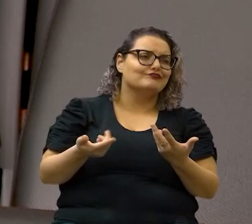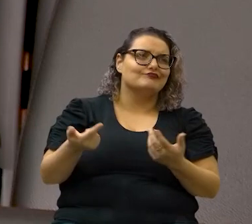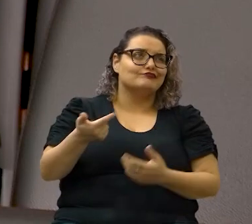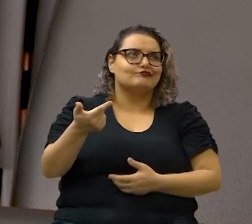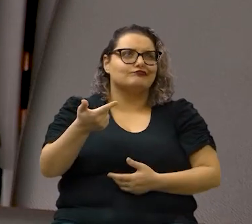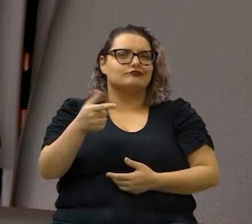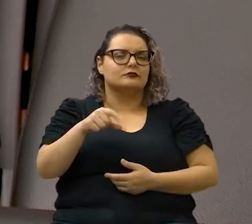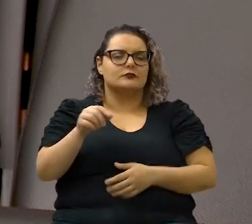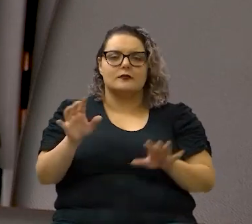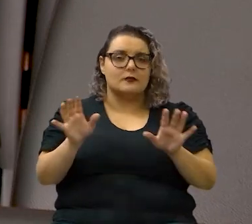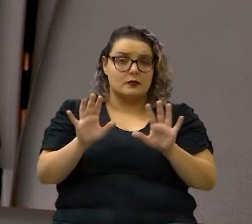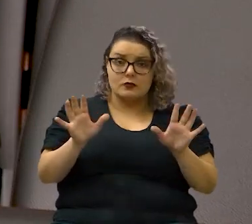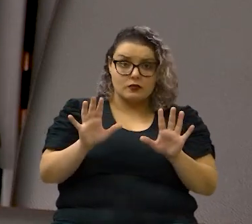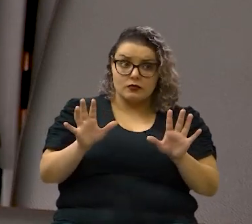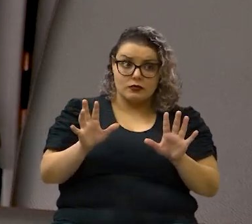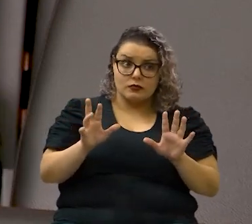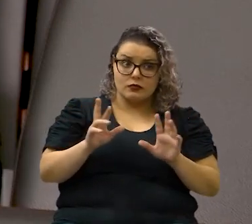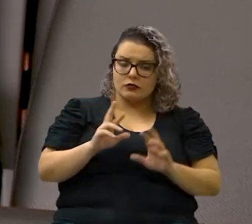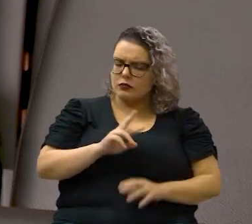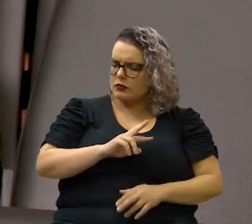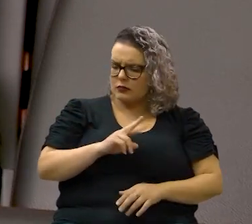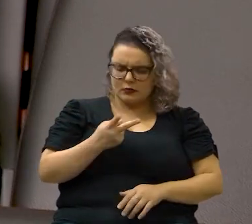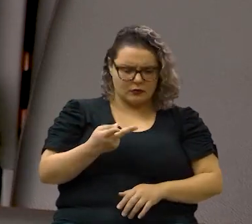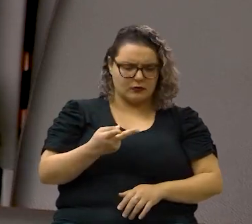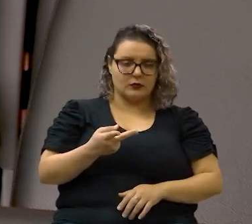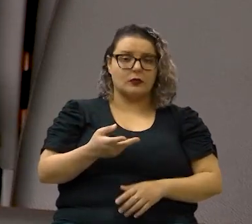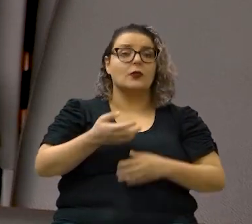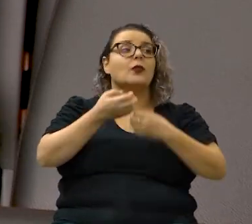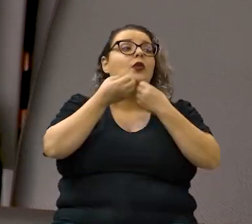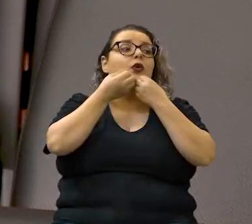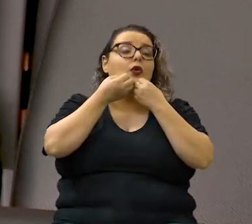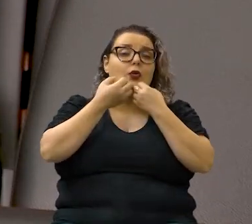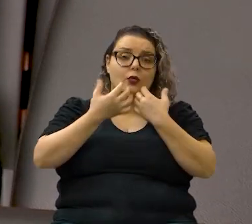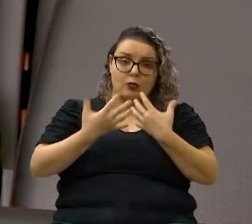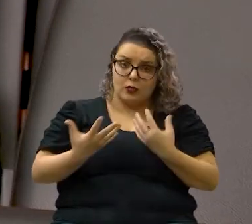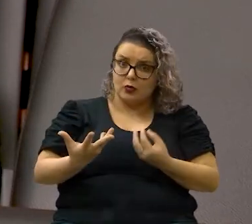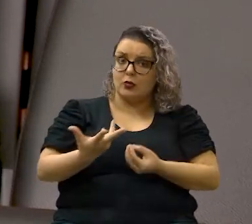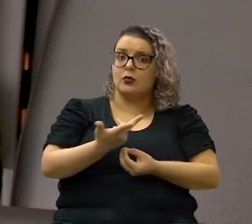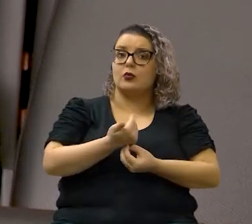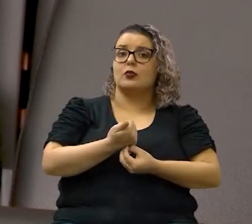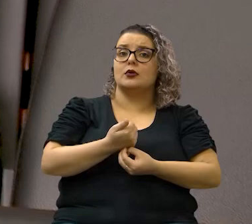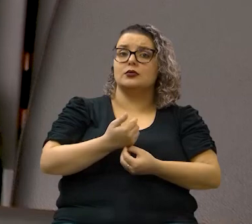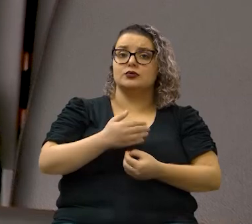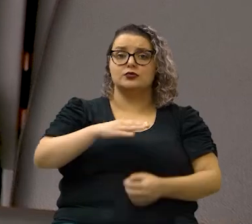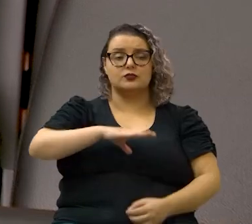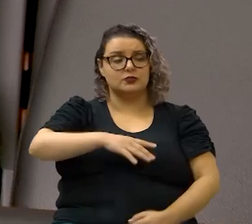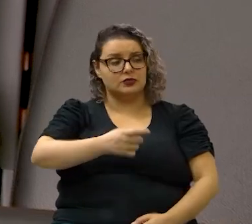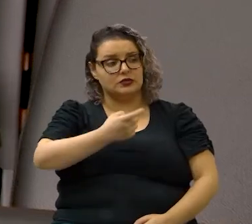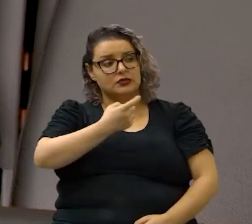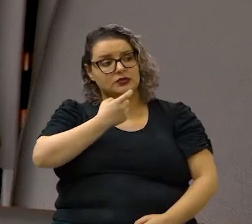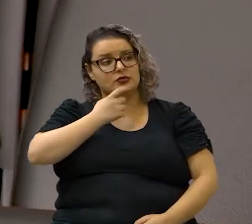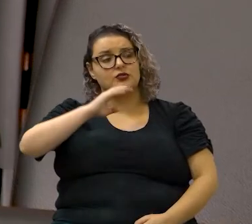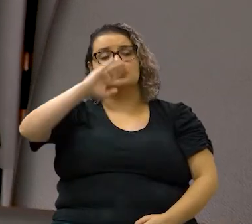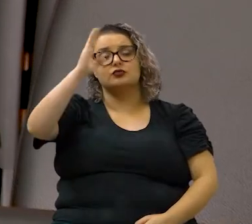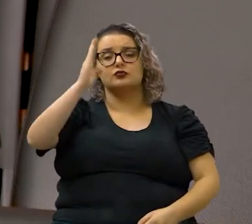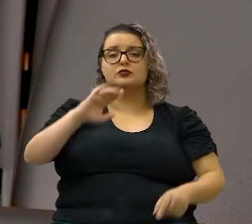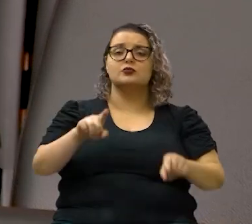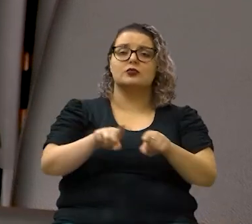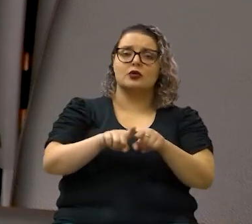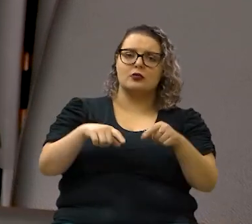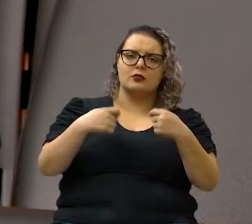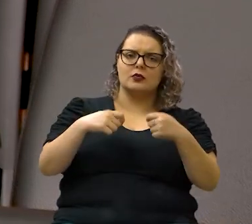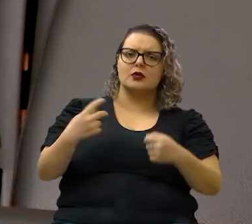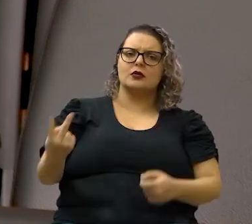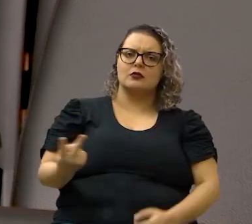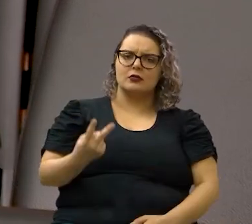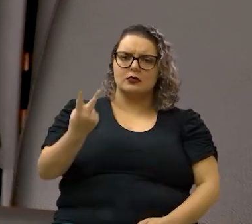assim, secundária, uma coisa... Pelo contrário, nós temos bons artistas em Campinas e no Brasil, e a gente precisa valorizar